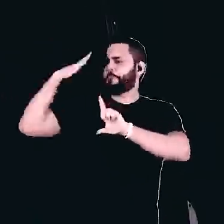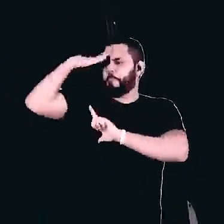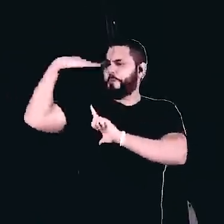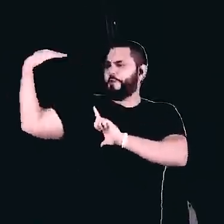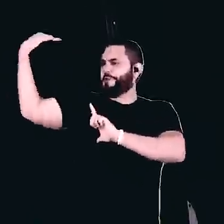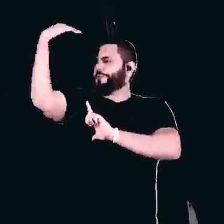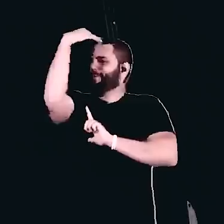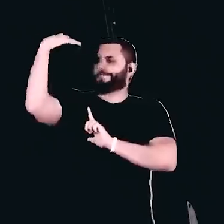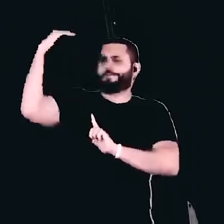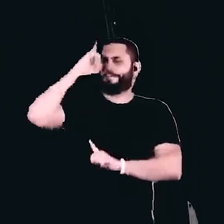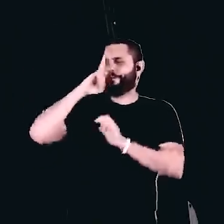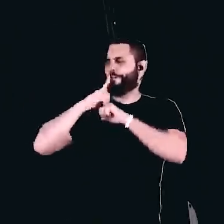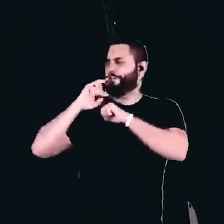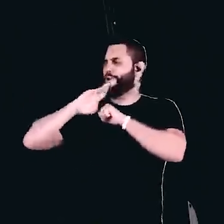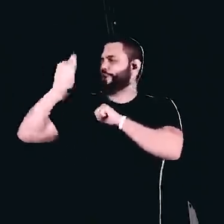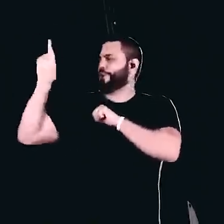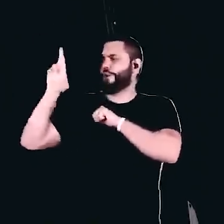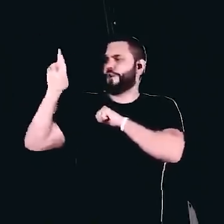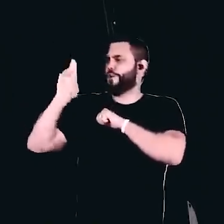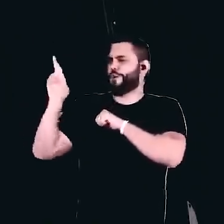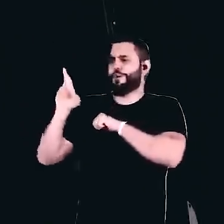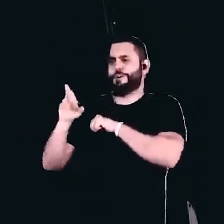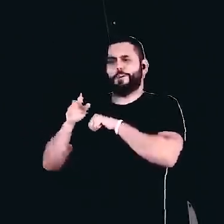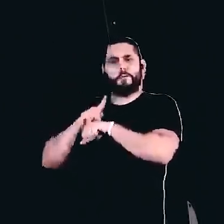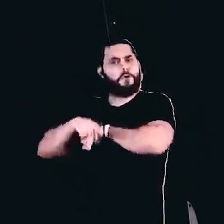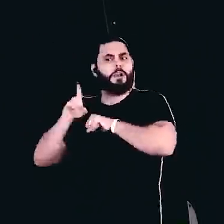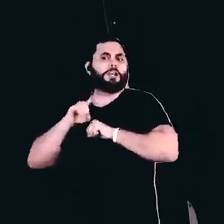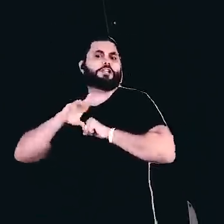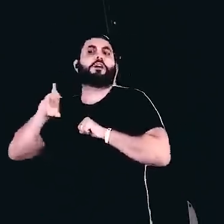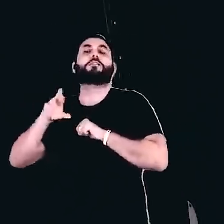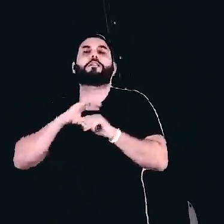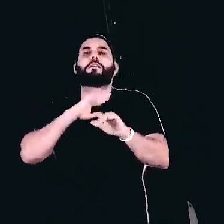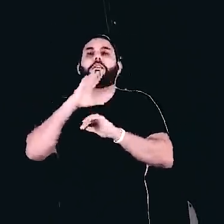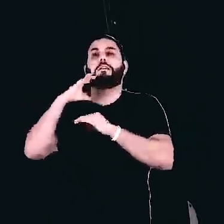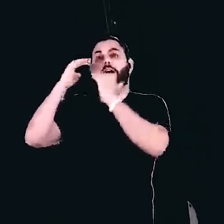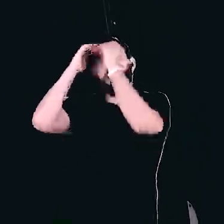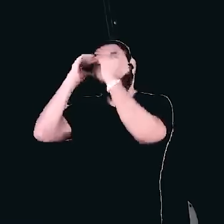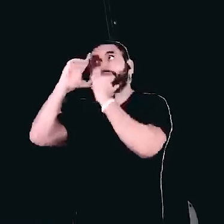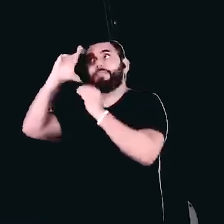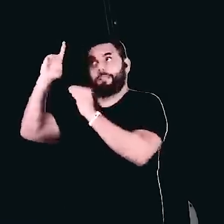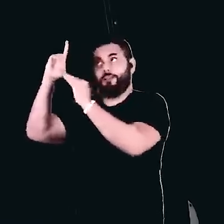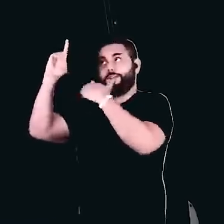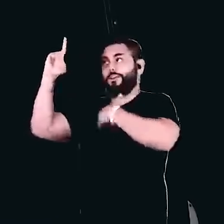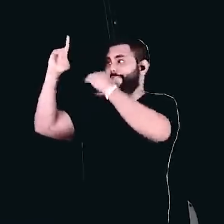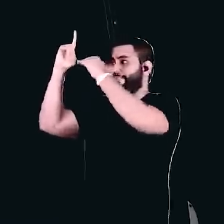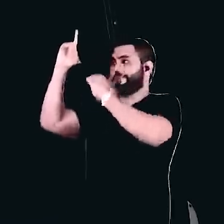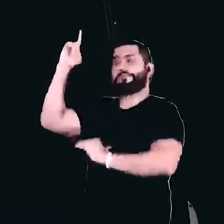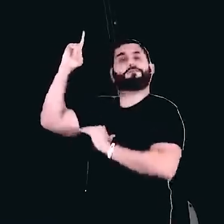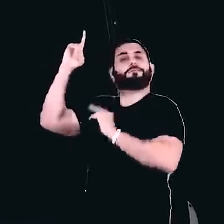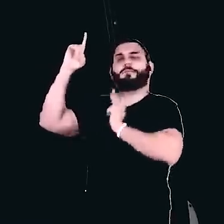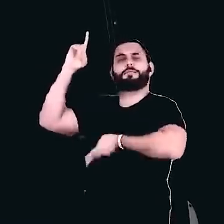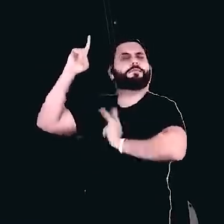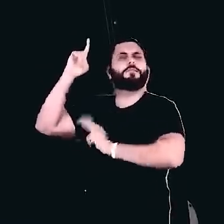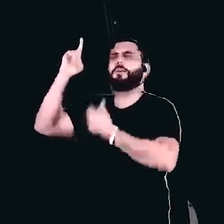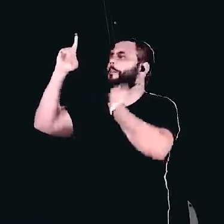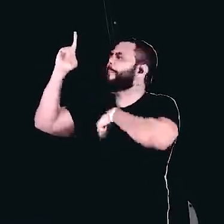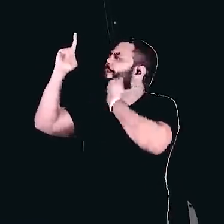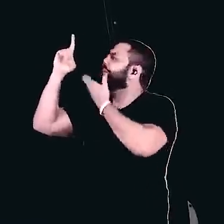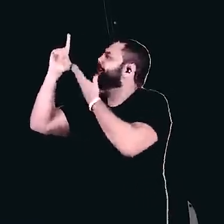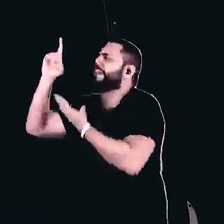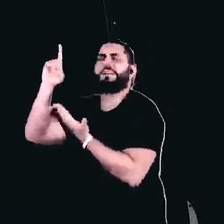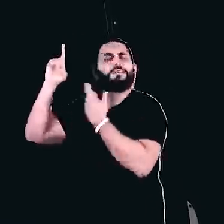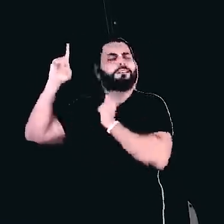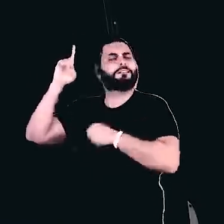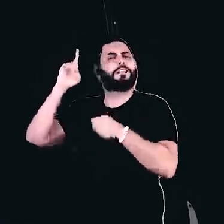do doutor, do pós-doutor. Diante de Deus, somos todos necessitados da graça do Senhor. Paulo nos dá uma